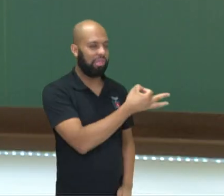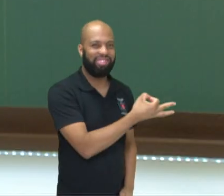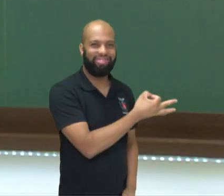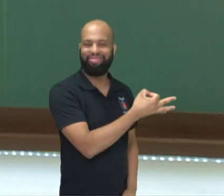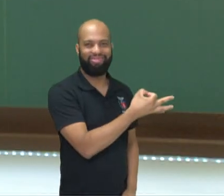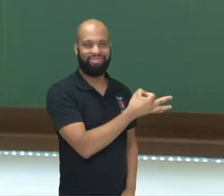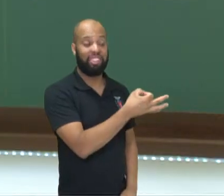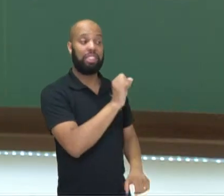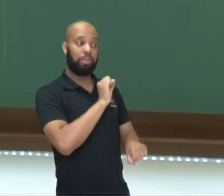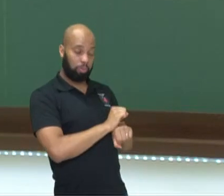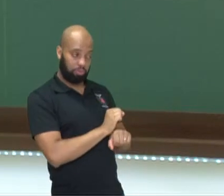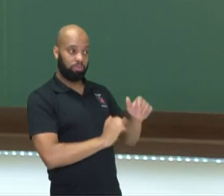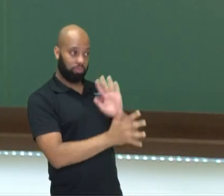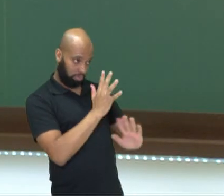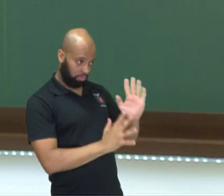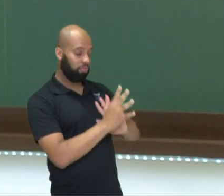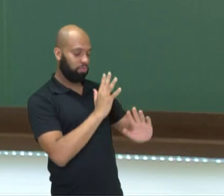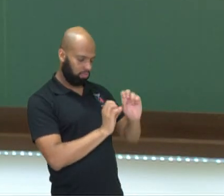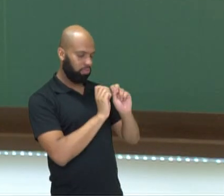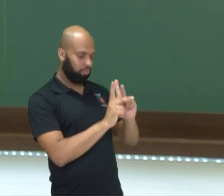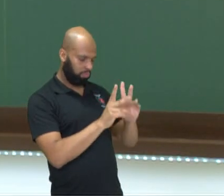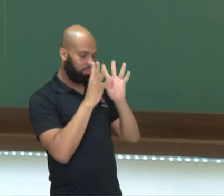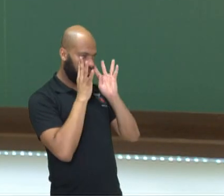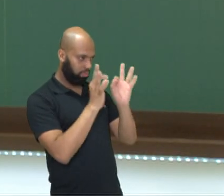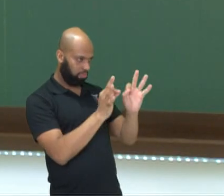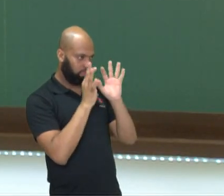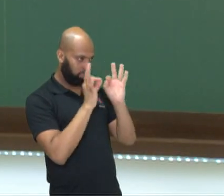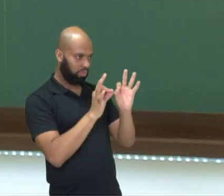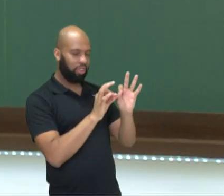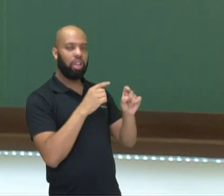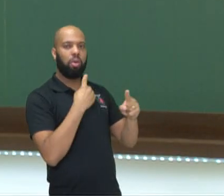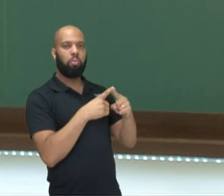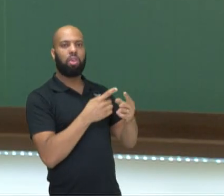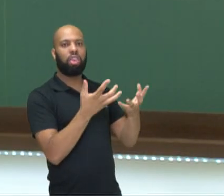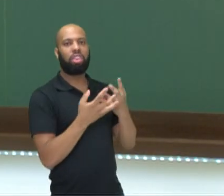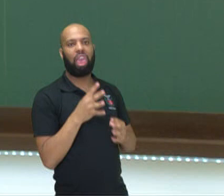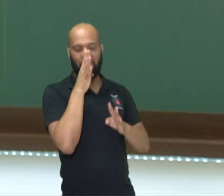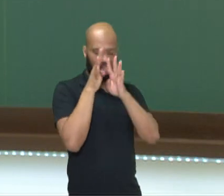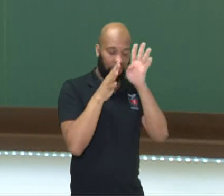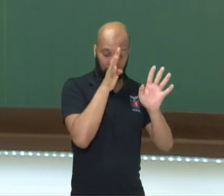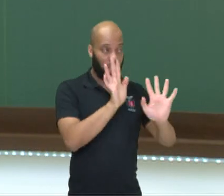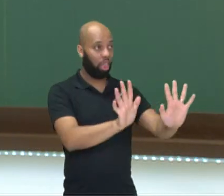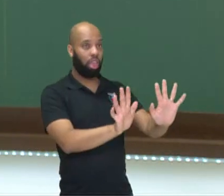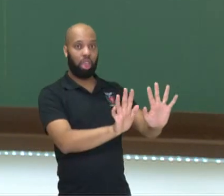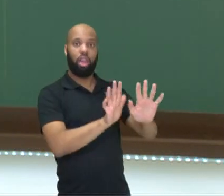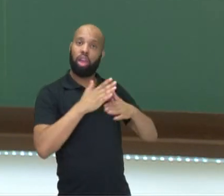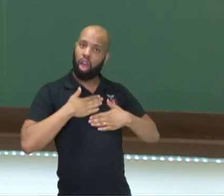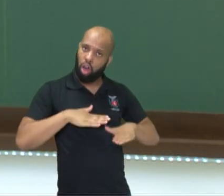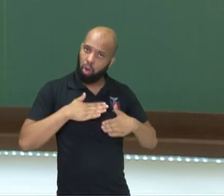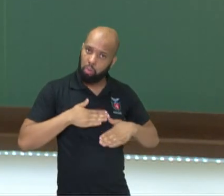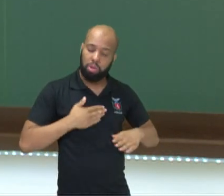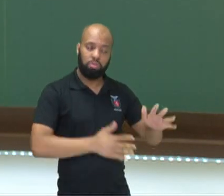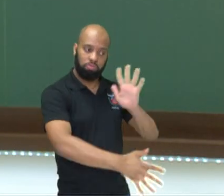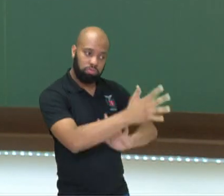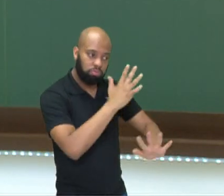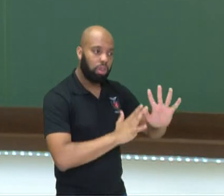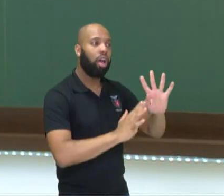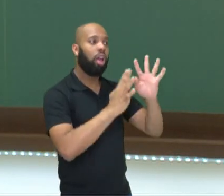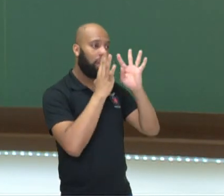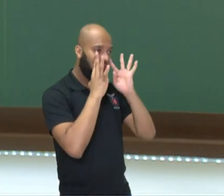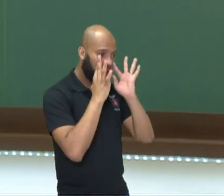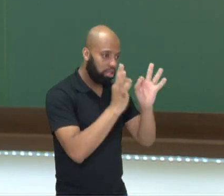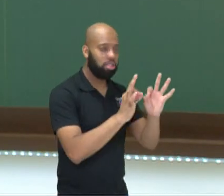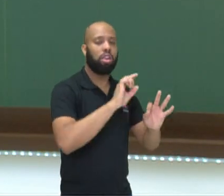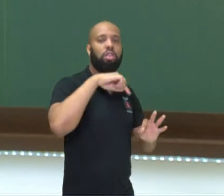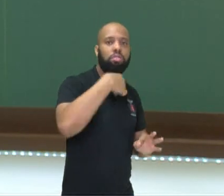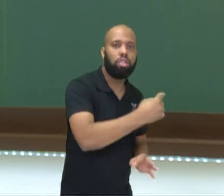muitas vezes a gente quer falar antes do outro, quer opinar, quer se meter e não escuta verdadeiramente, tá? E